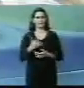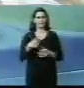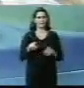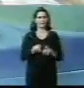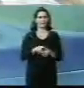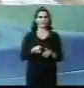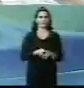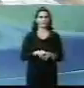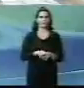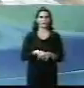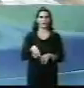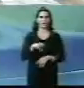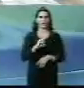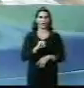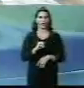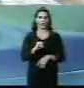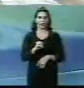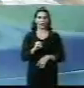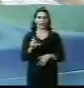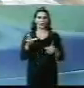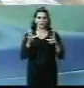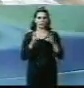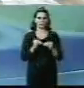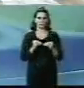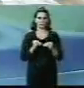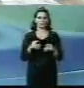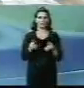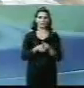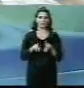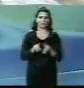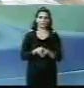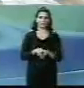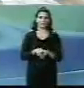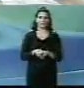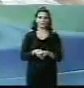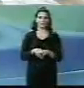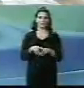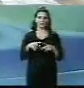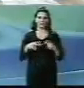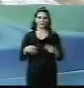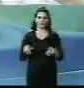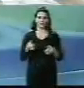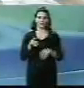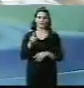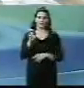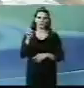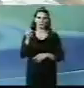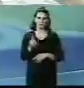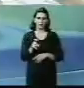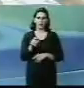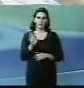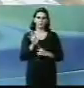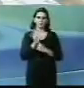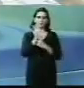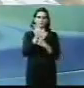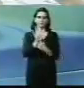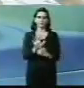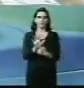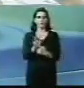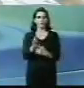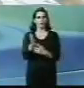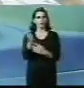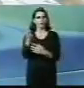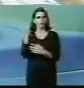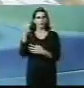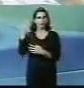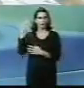fator de otimização, professor Carlos, que as ferramentas de proxy hoje atuais oferecem, né, que antes, assim, eu